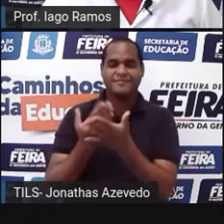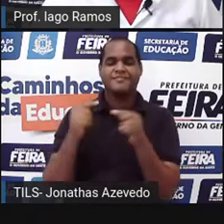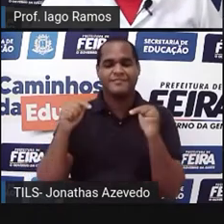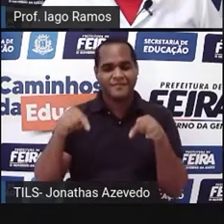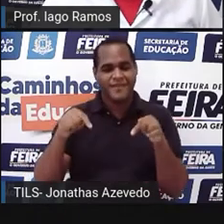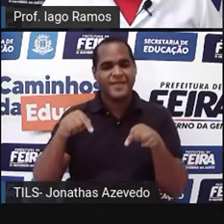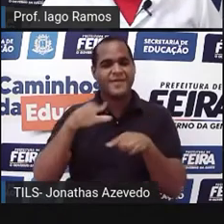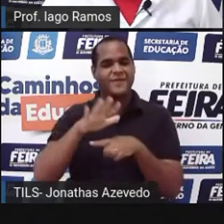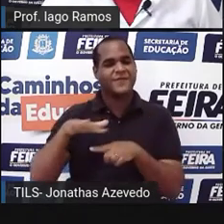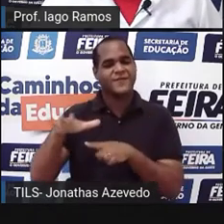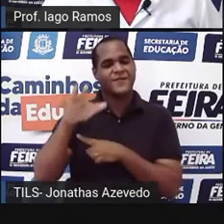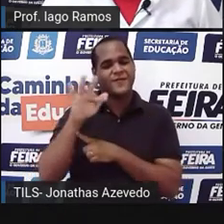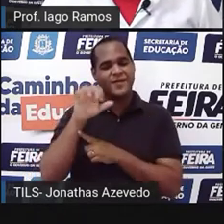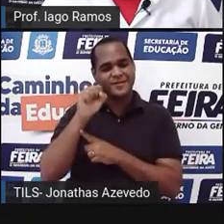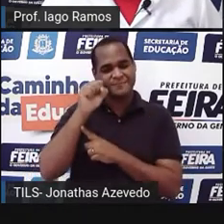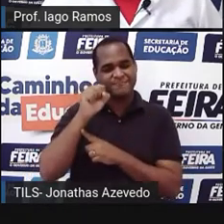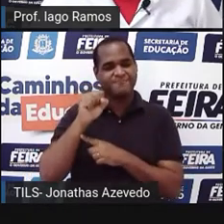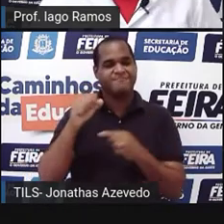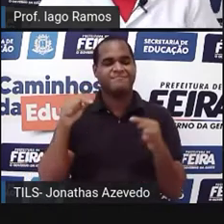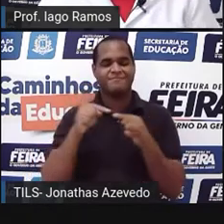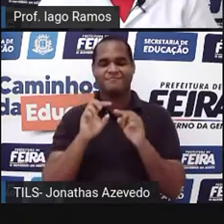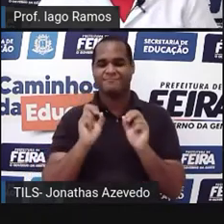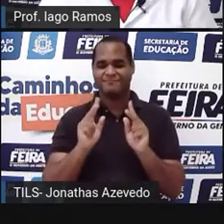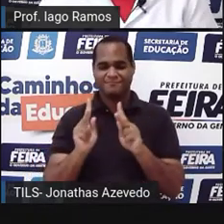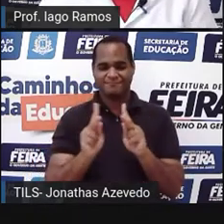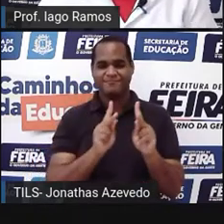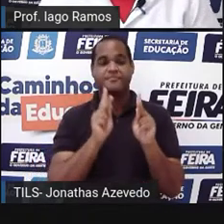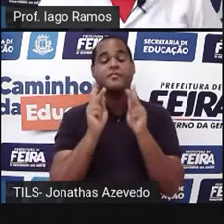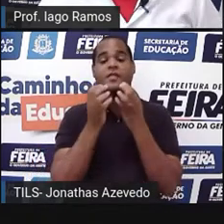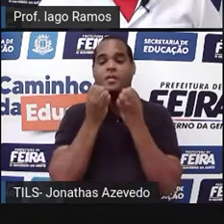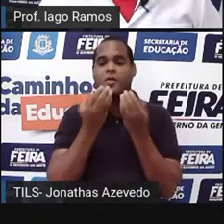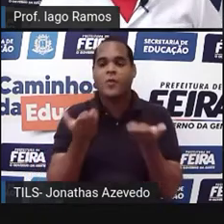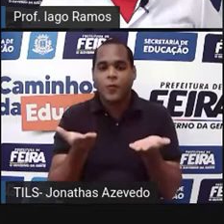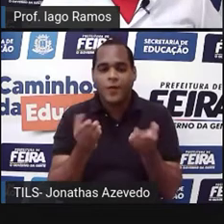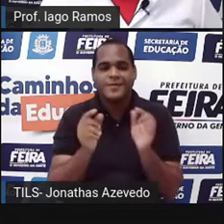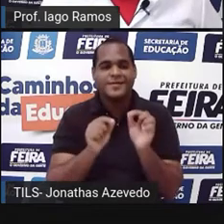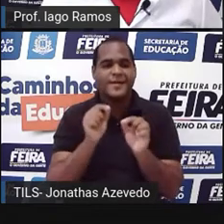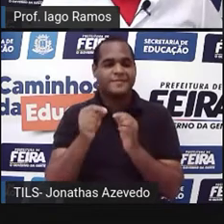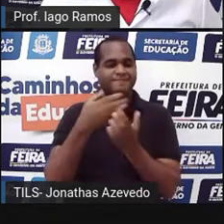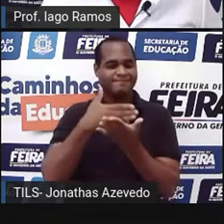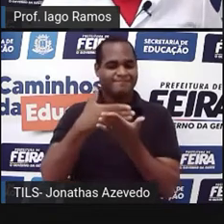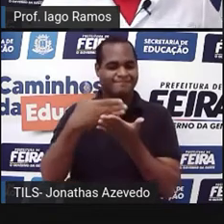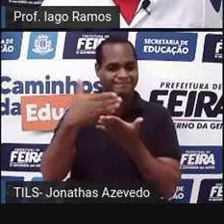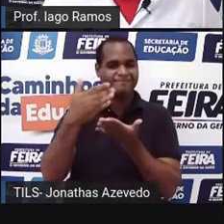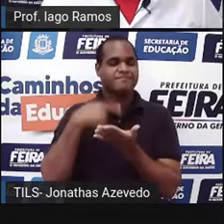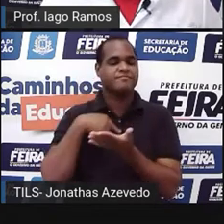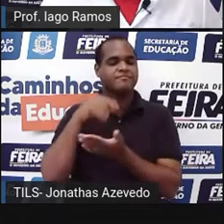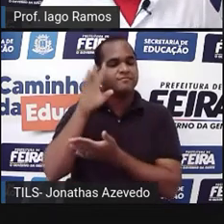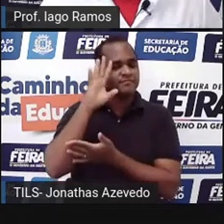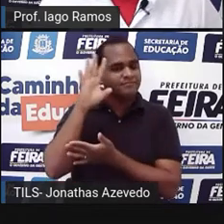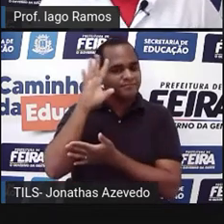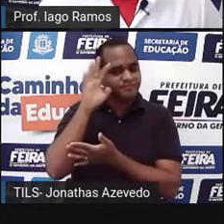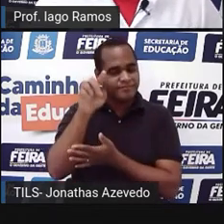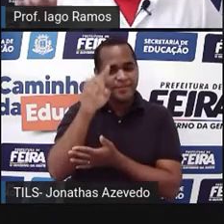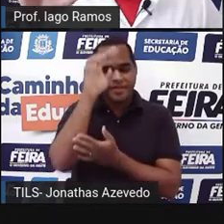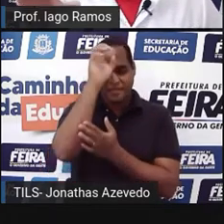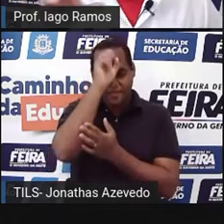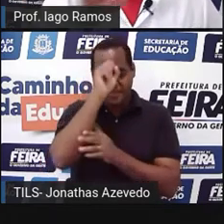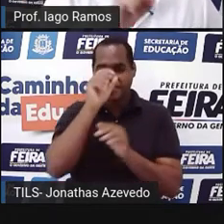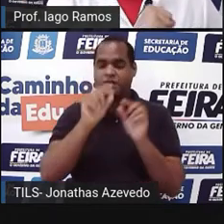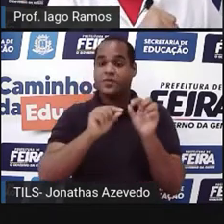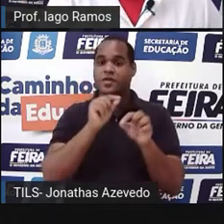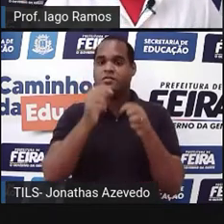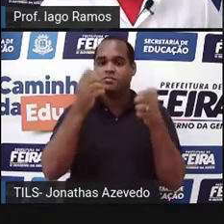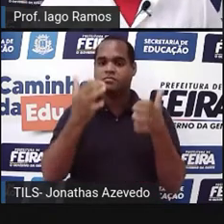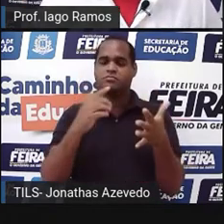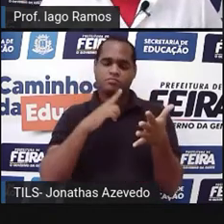Educação aqui da nossa cidade, tá bom? Então, é isso aí. E o que é que a gente vai aprender nessa aula?